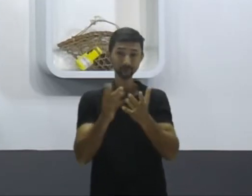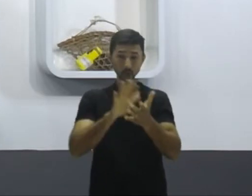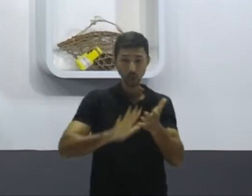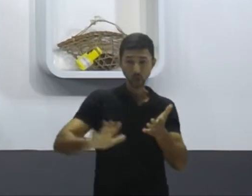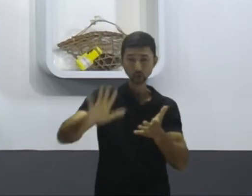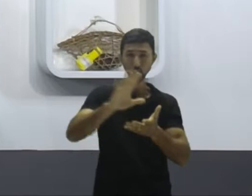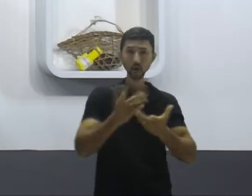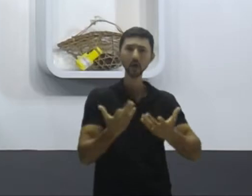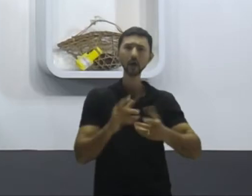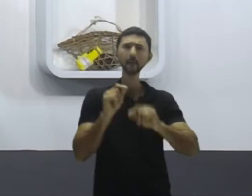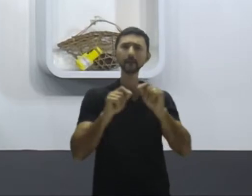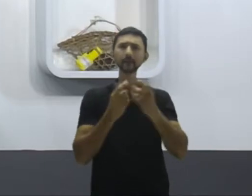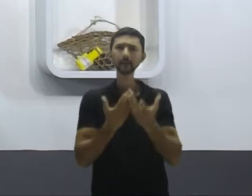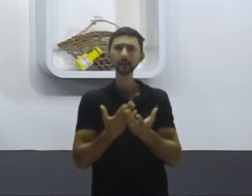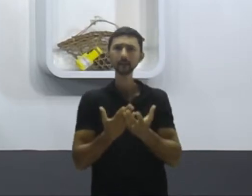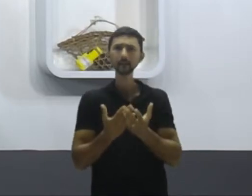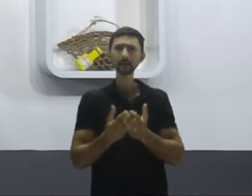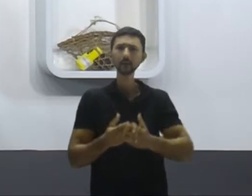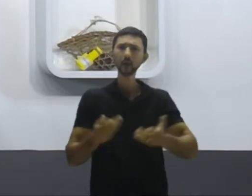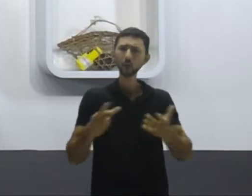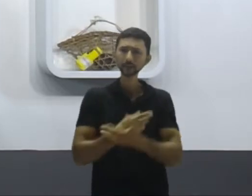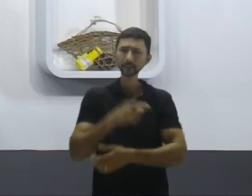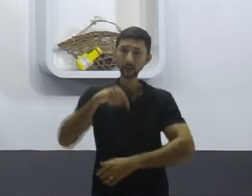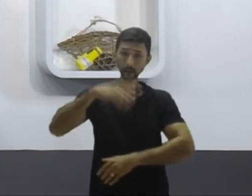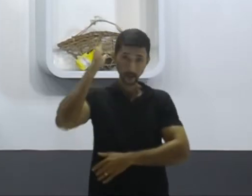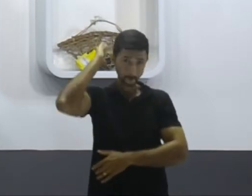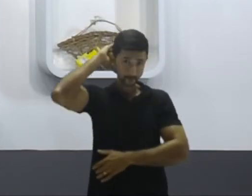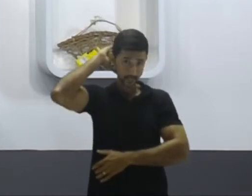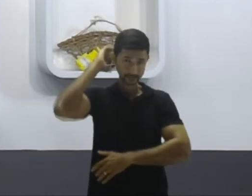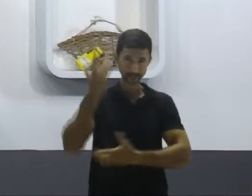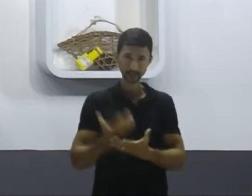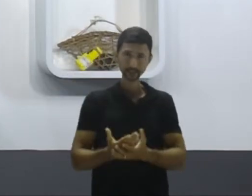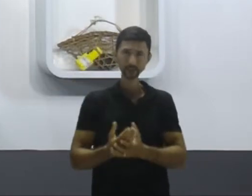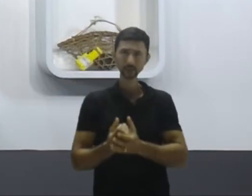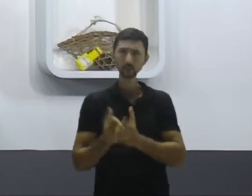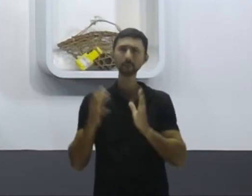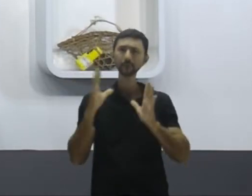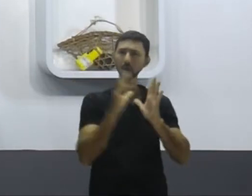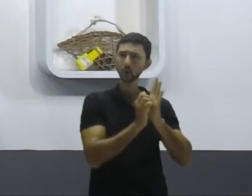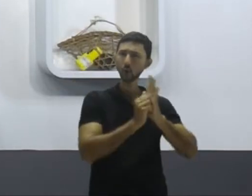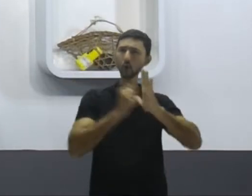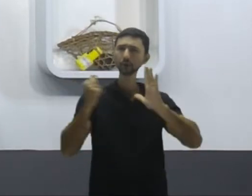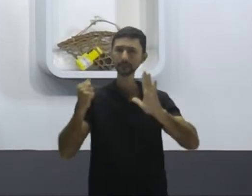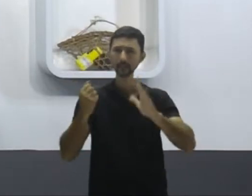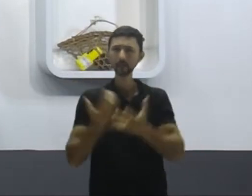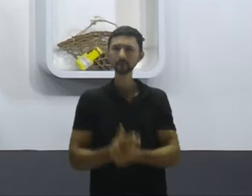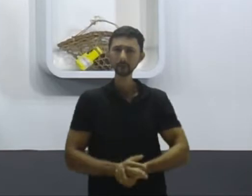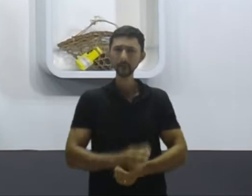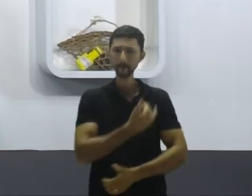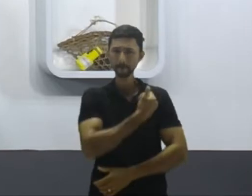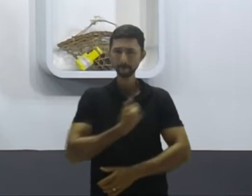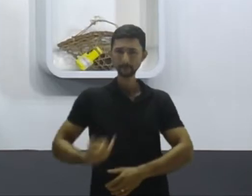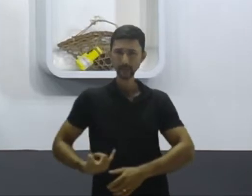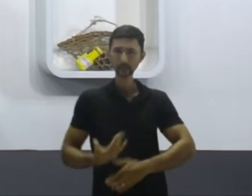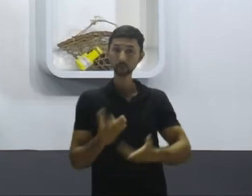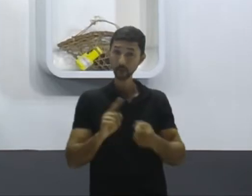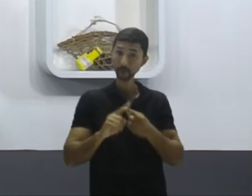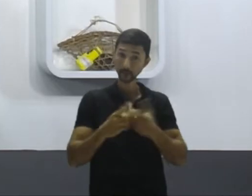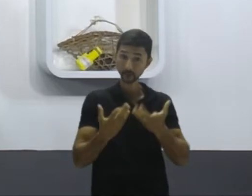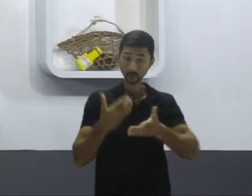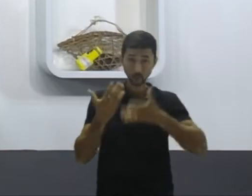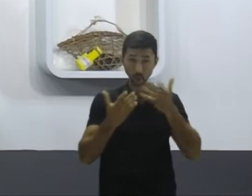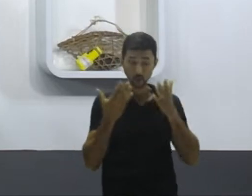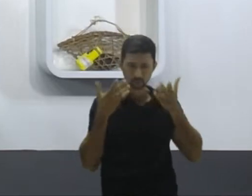essa instituição que vigorou aqui no Brasil durante o período colonial e o período imperial, certo? Não vamos entrar em